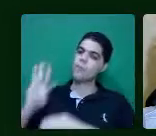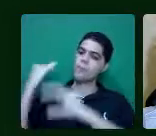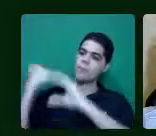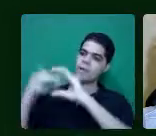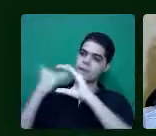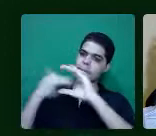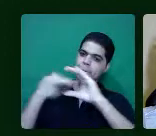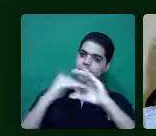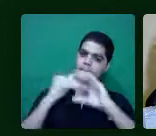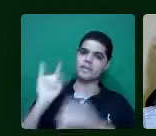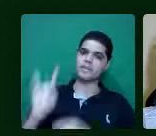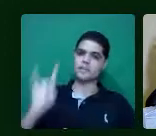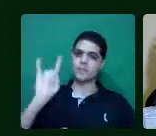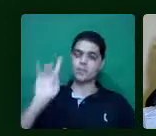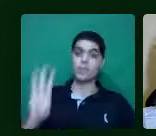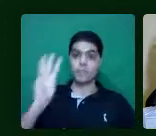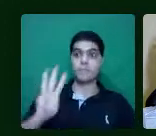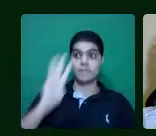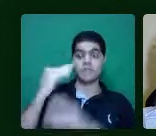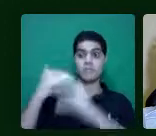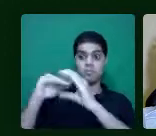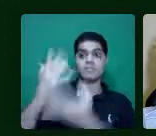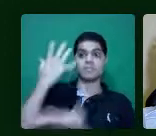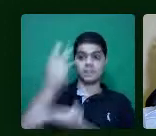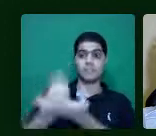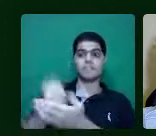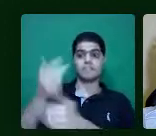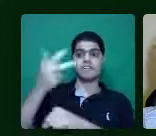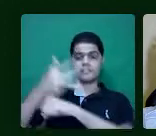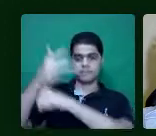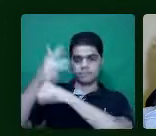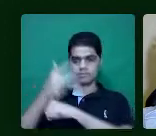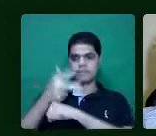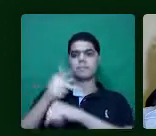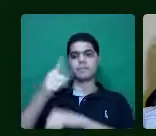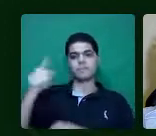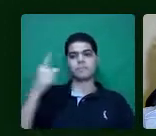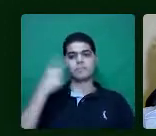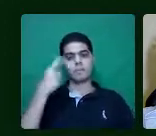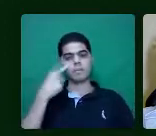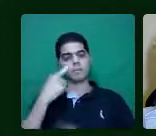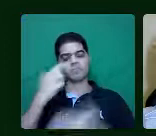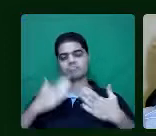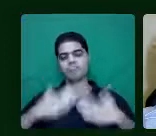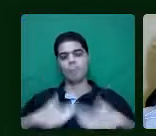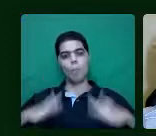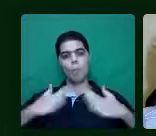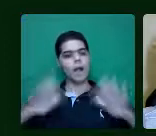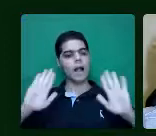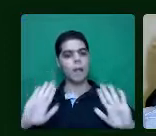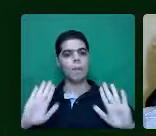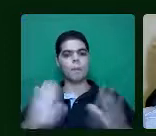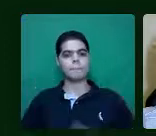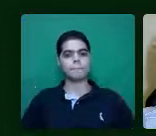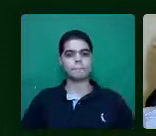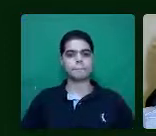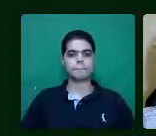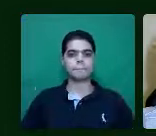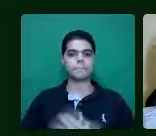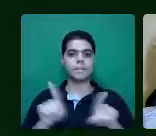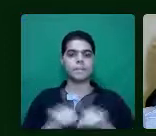ficou gravado, então vocês vão poder conferir ela depois, sem problema nenhum. Beleza? Mais alguém aí? Os mentores também estão com